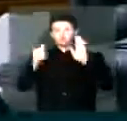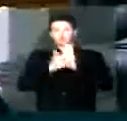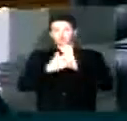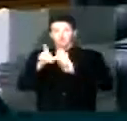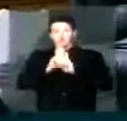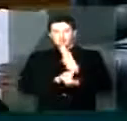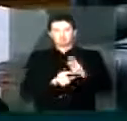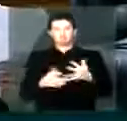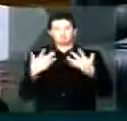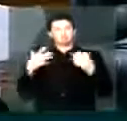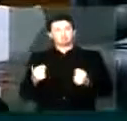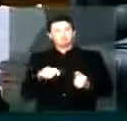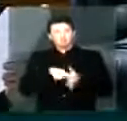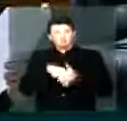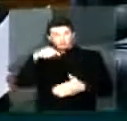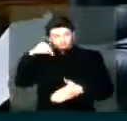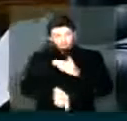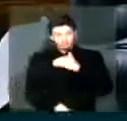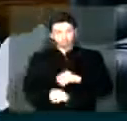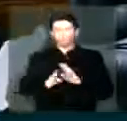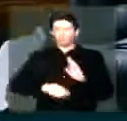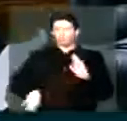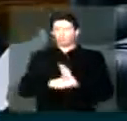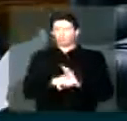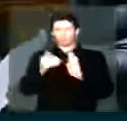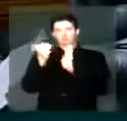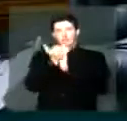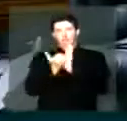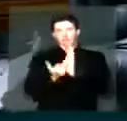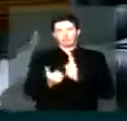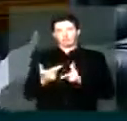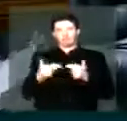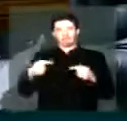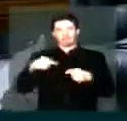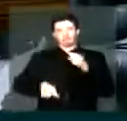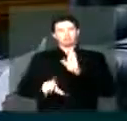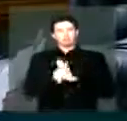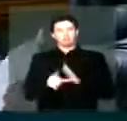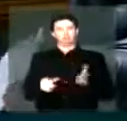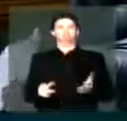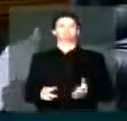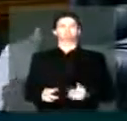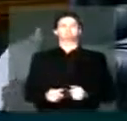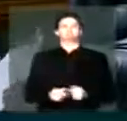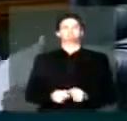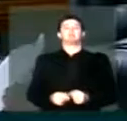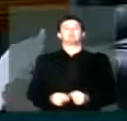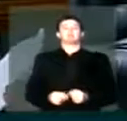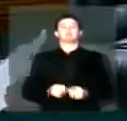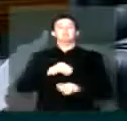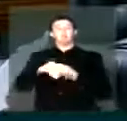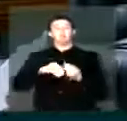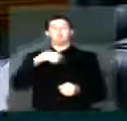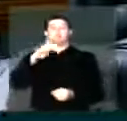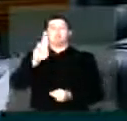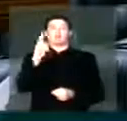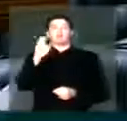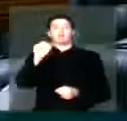essa lista e que nós possamos apurar todas as medidas ilegais que estão atrás do